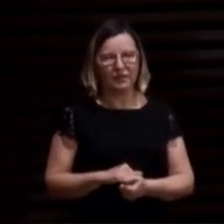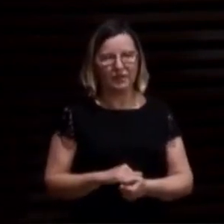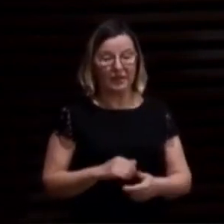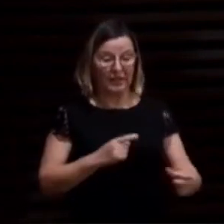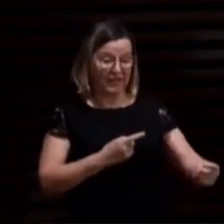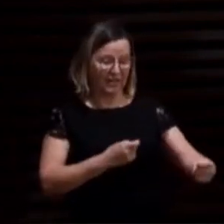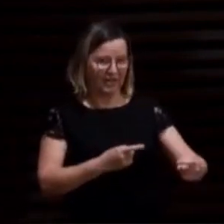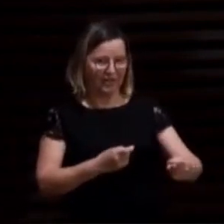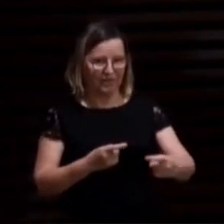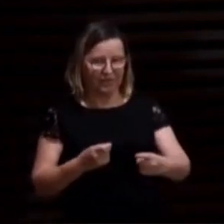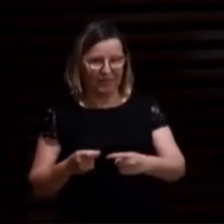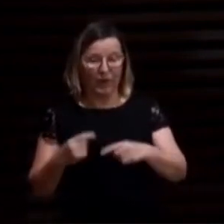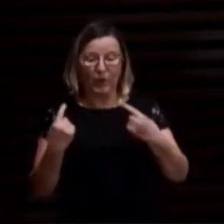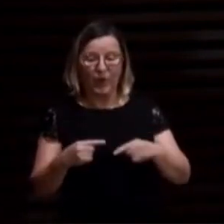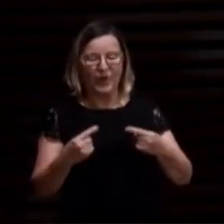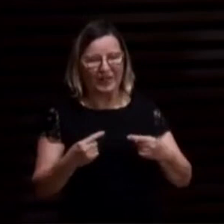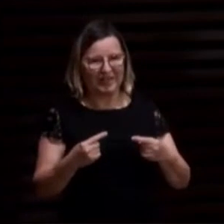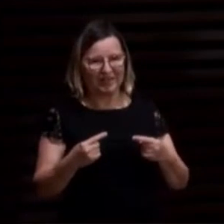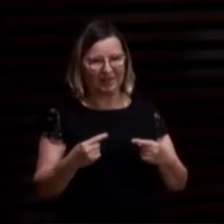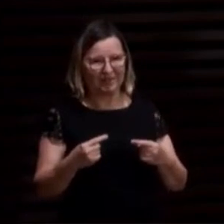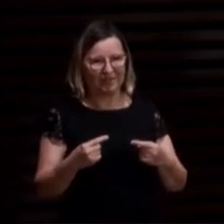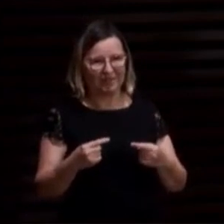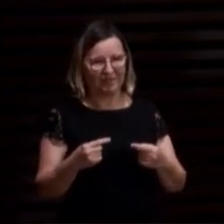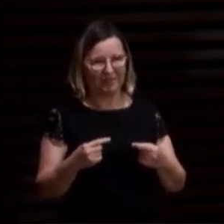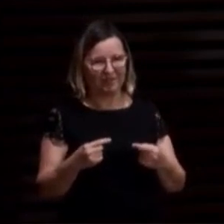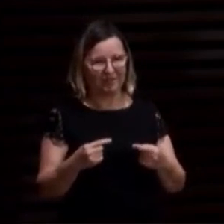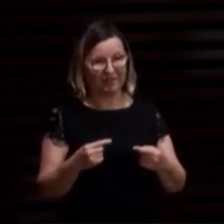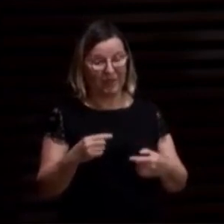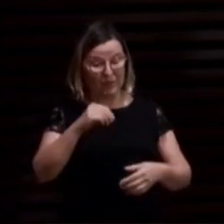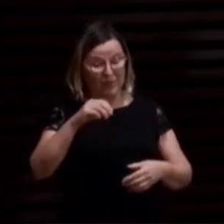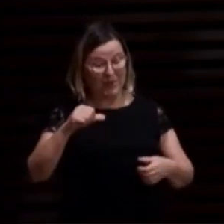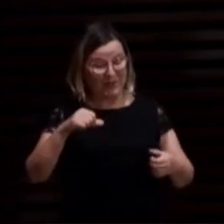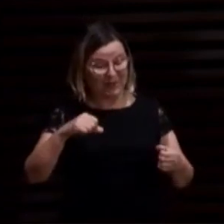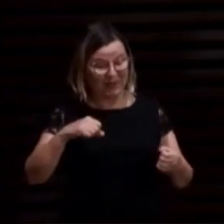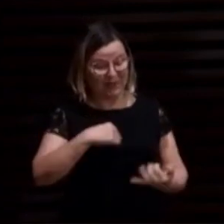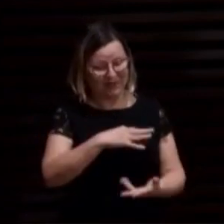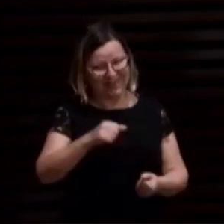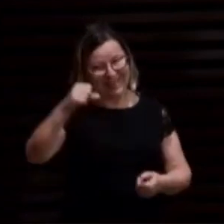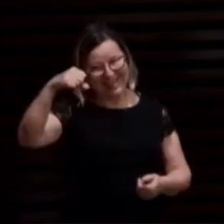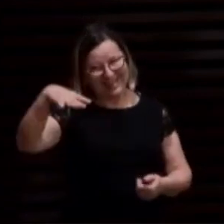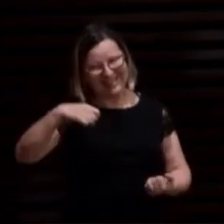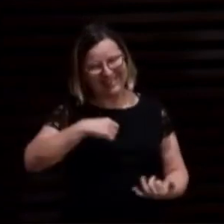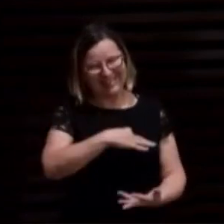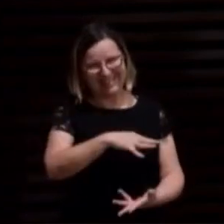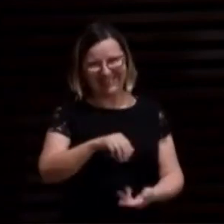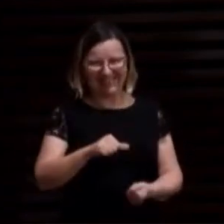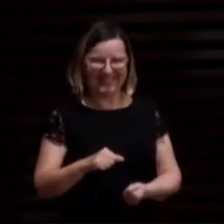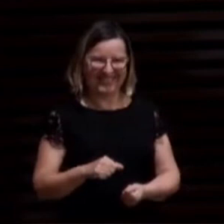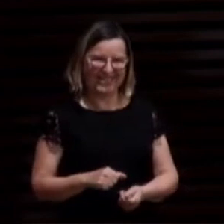A guerra é contra o sal da terra e a luz do mundo.